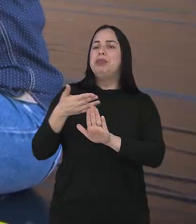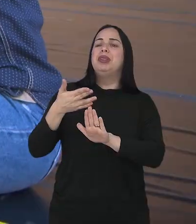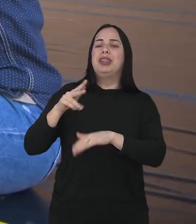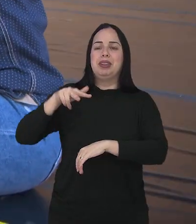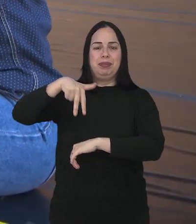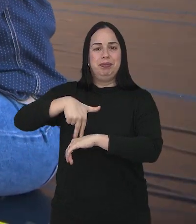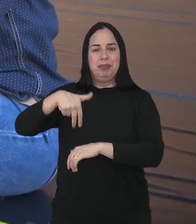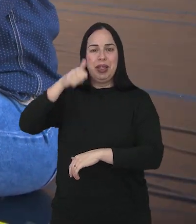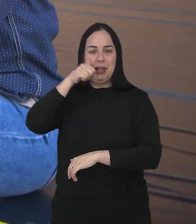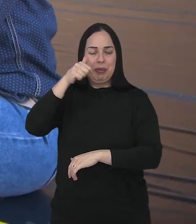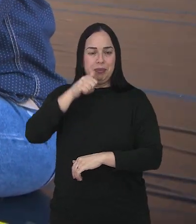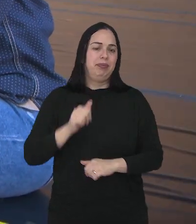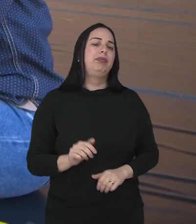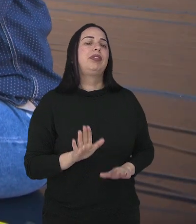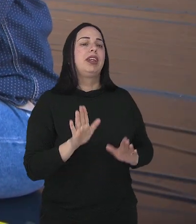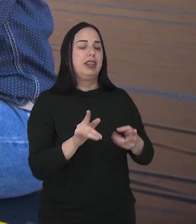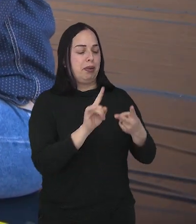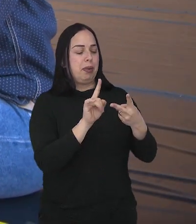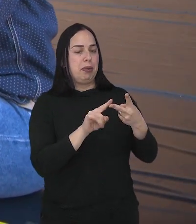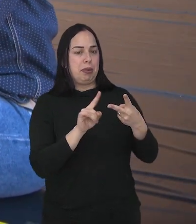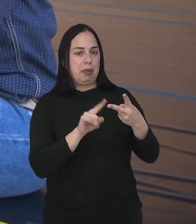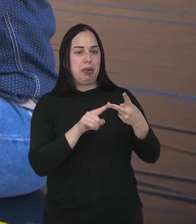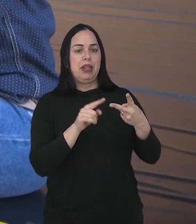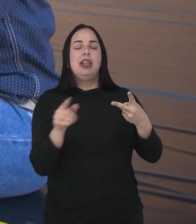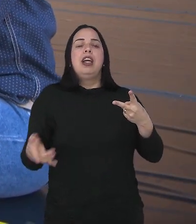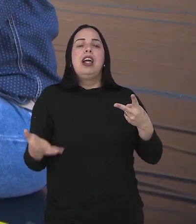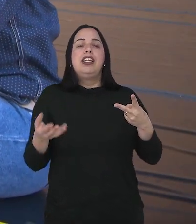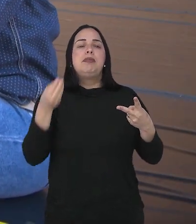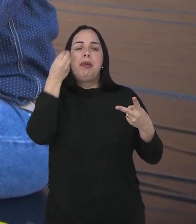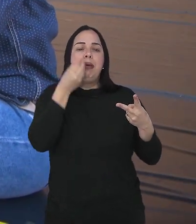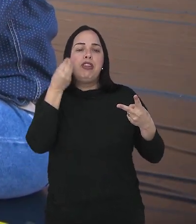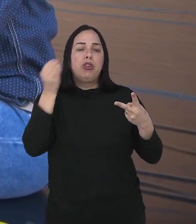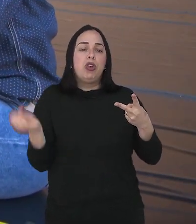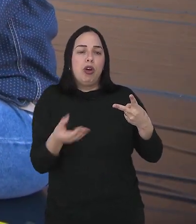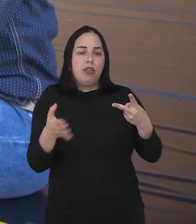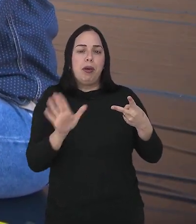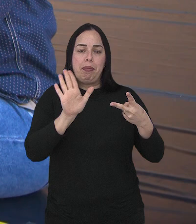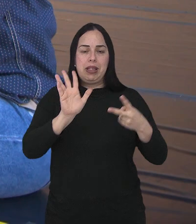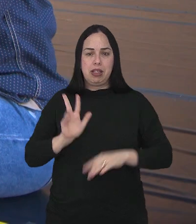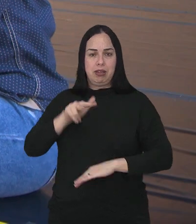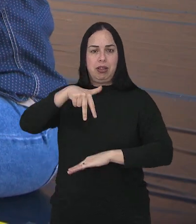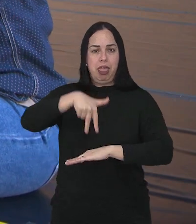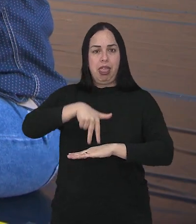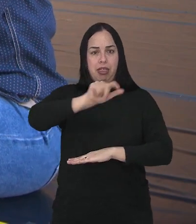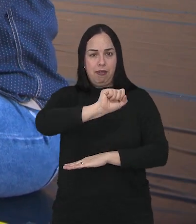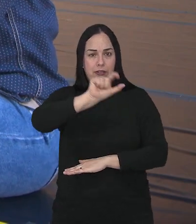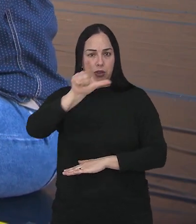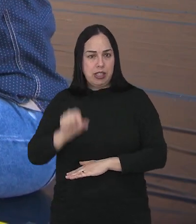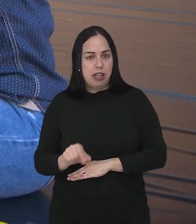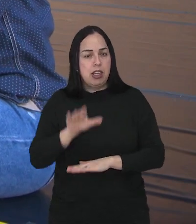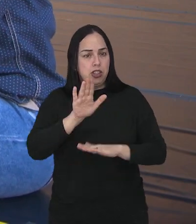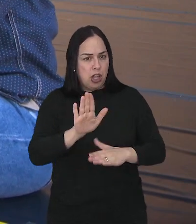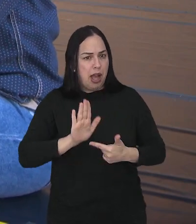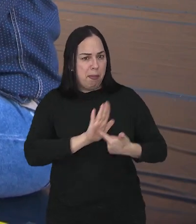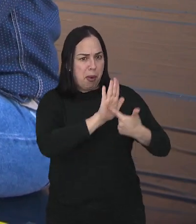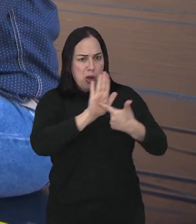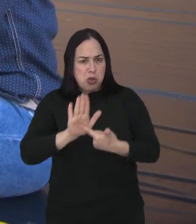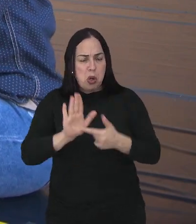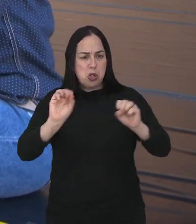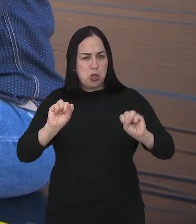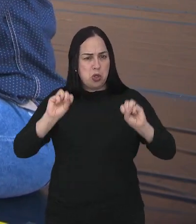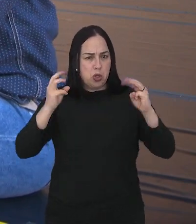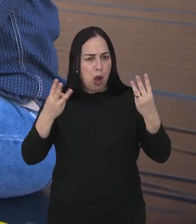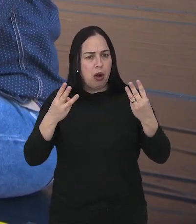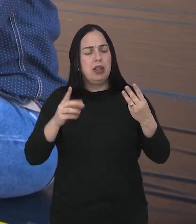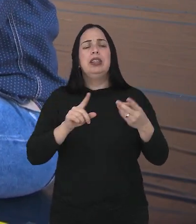música. Aliás, antes de falar do outro álbum, que é Beba, o Novo, nós estamos aqui no palco do Arquivo. Esse palco você já se apresentou bastante,